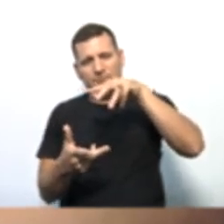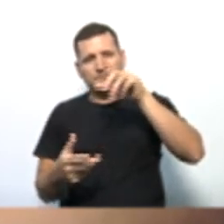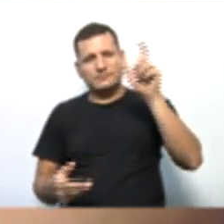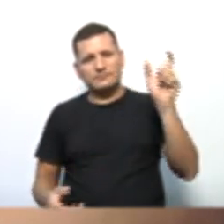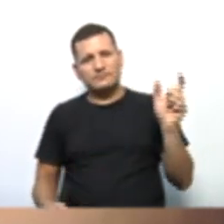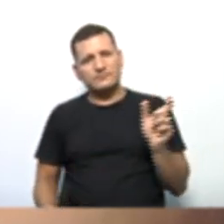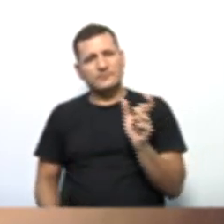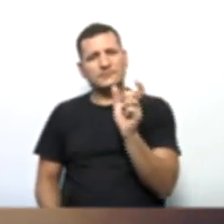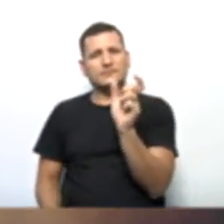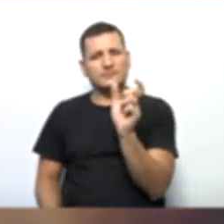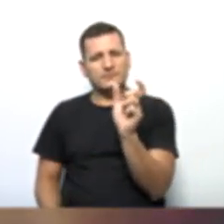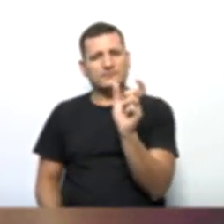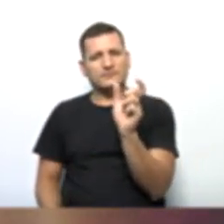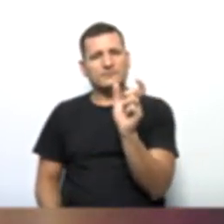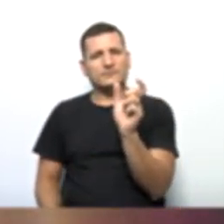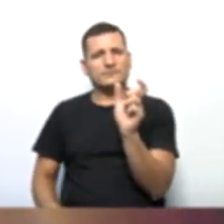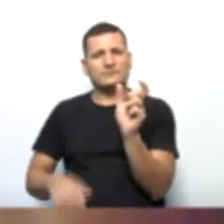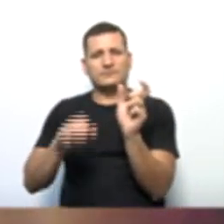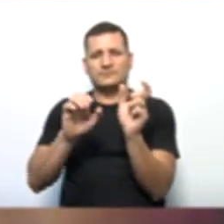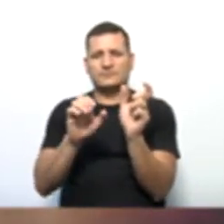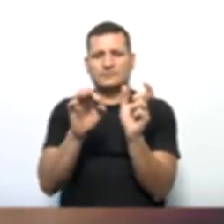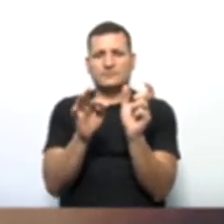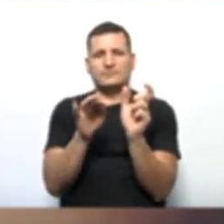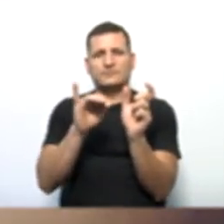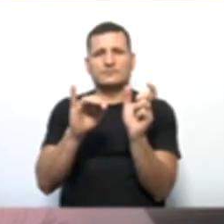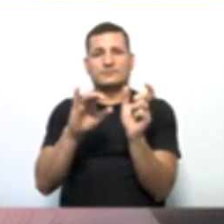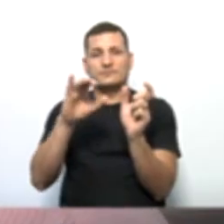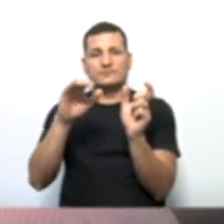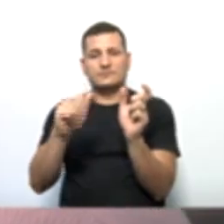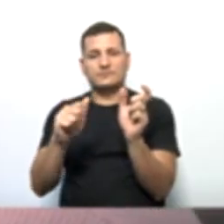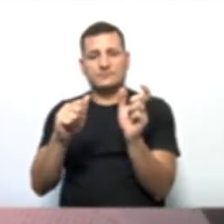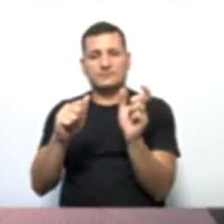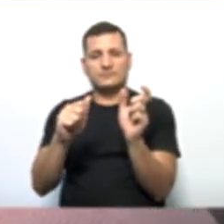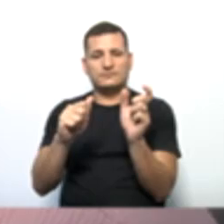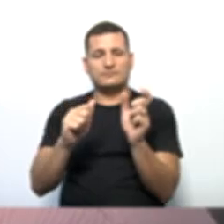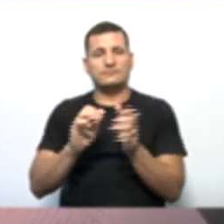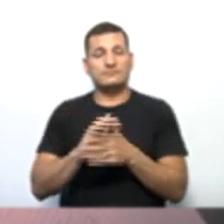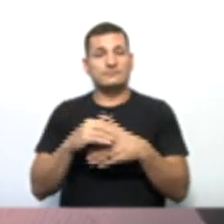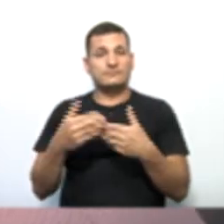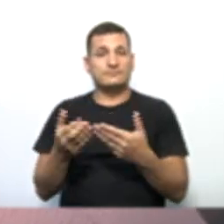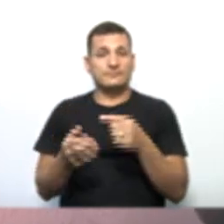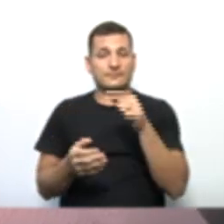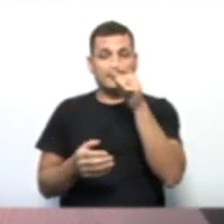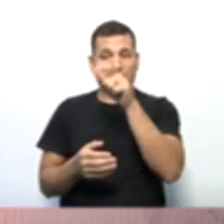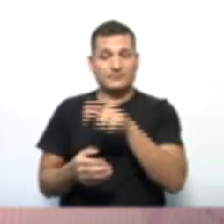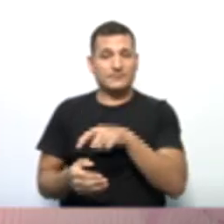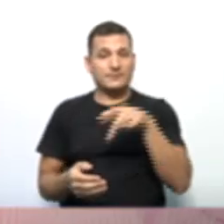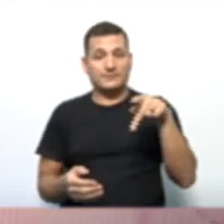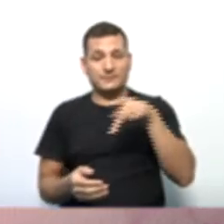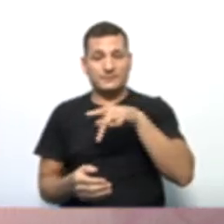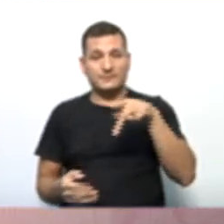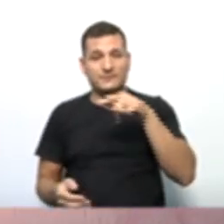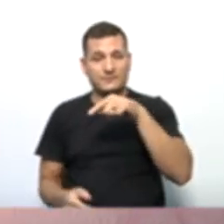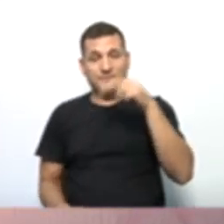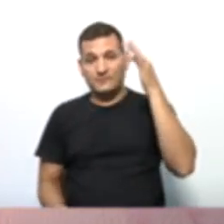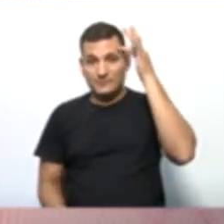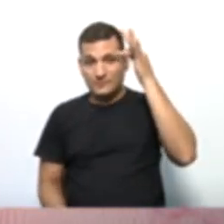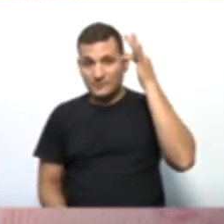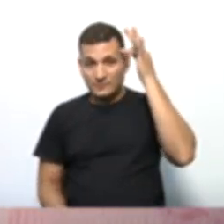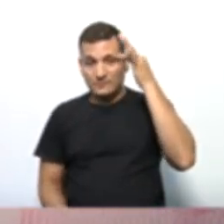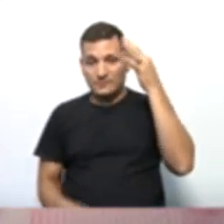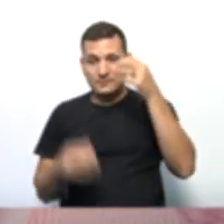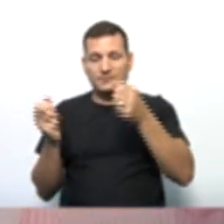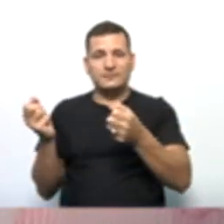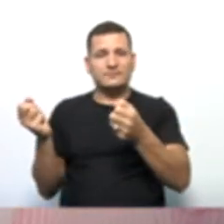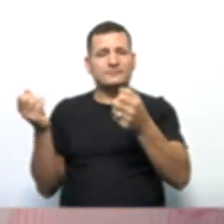guia toda a humanidade: a ética. A gente convidou o professor de filosofia, Otacílio, para explicar